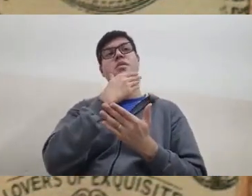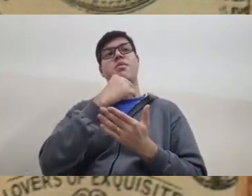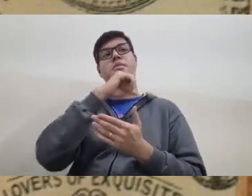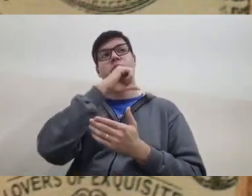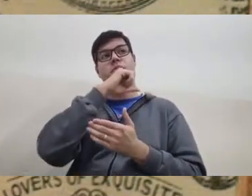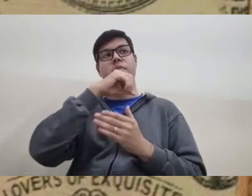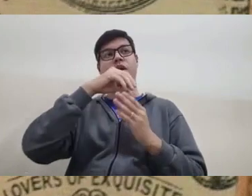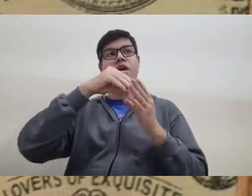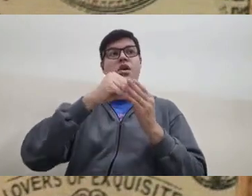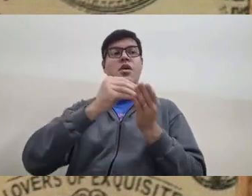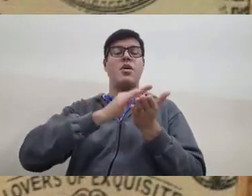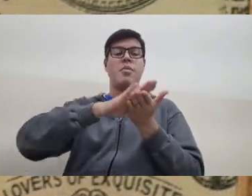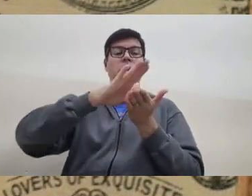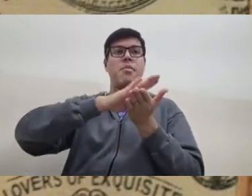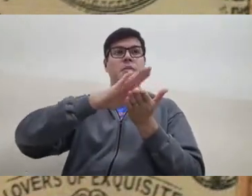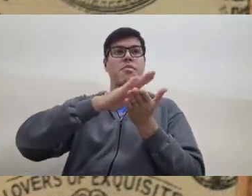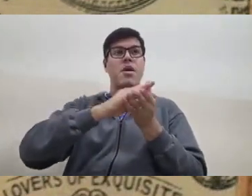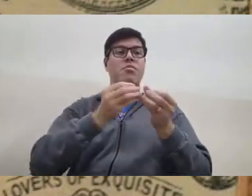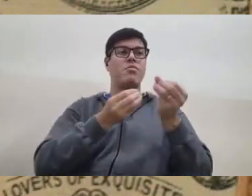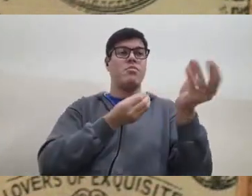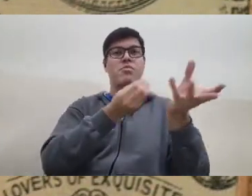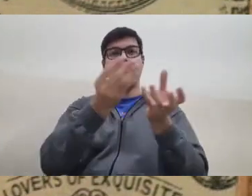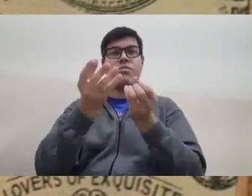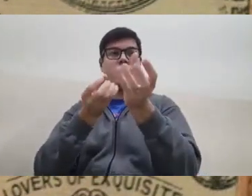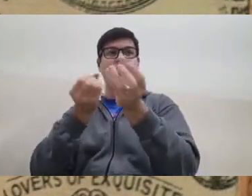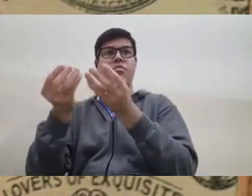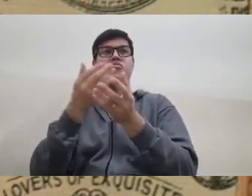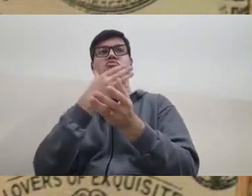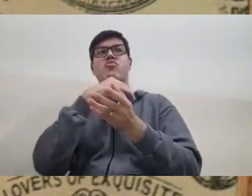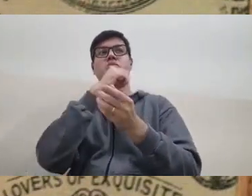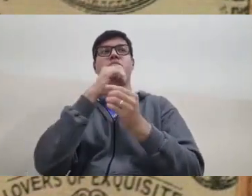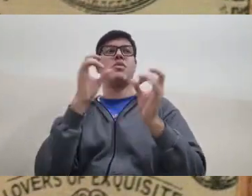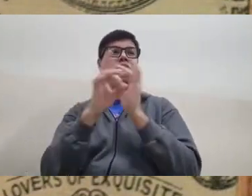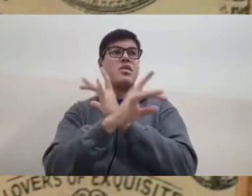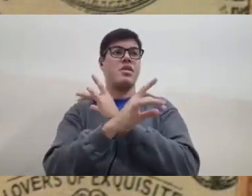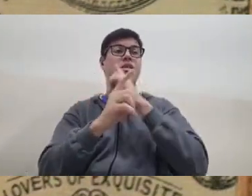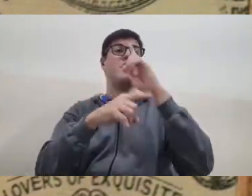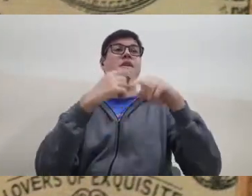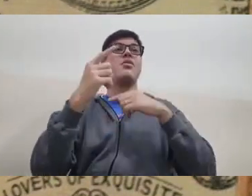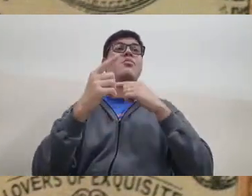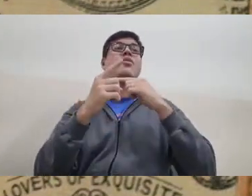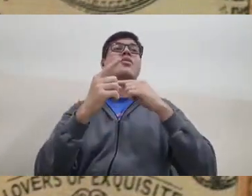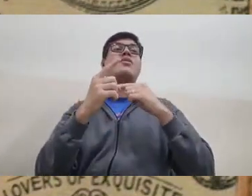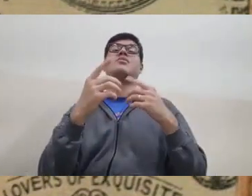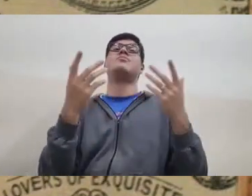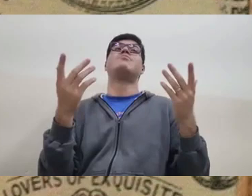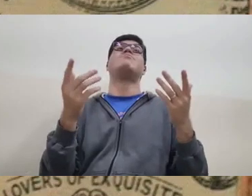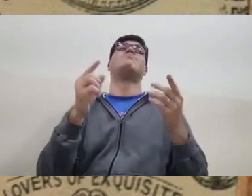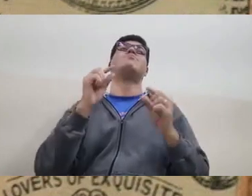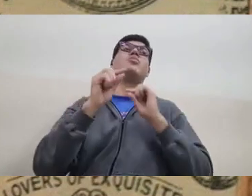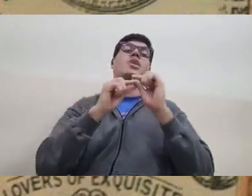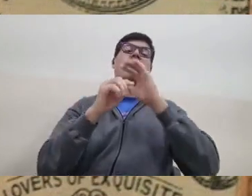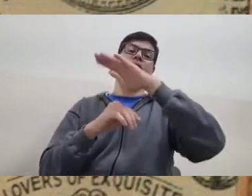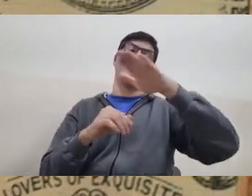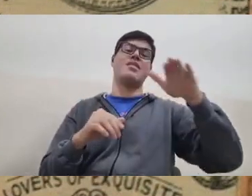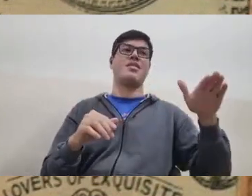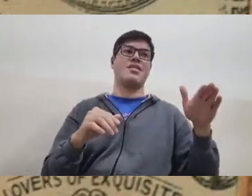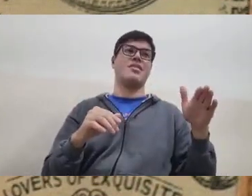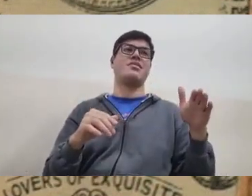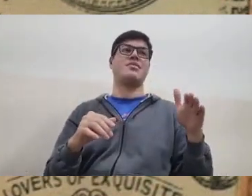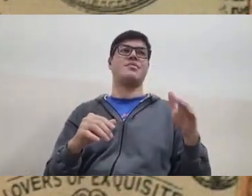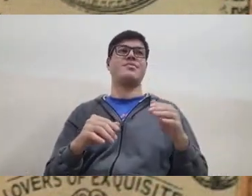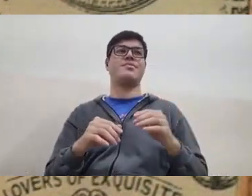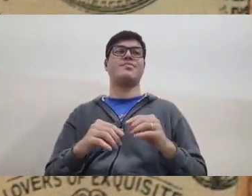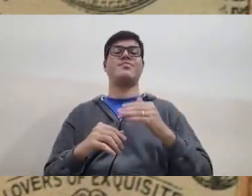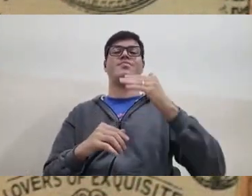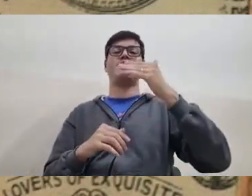para os pais muito bom então depois terminou o dia das crianças e não dá para você fazer duas